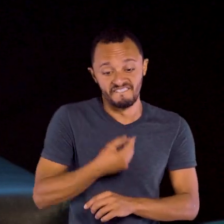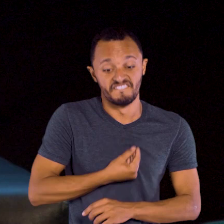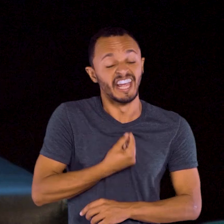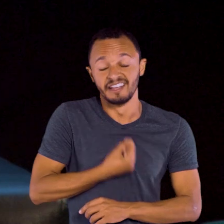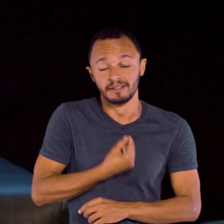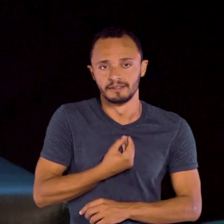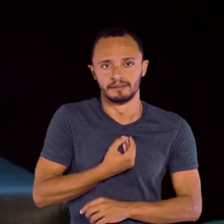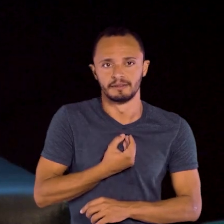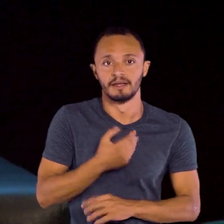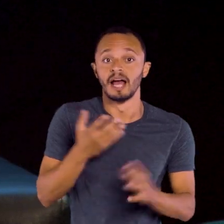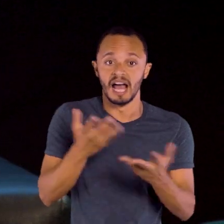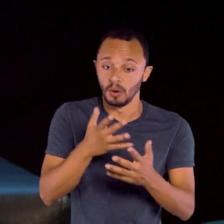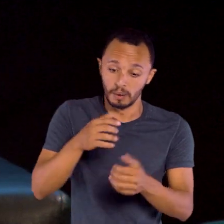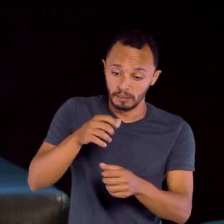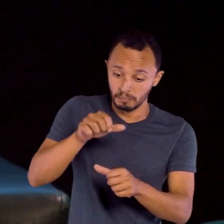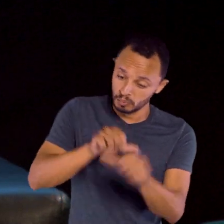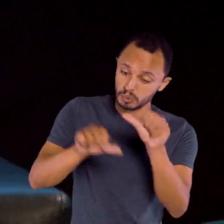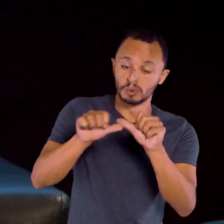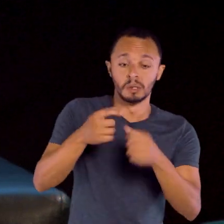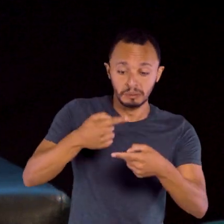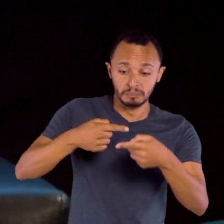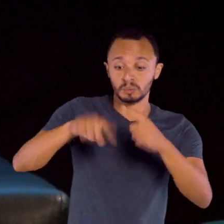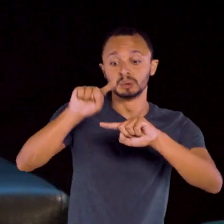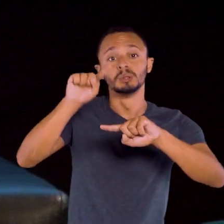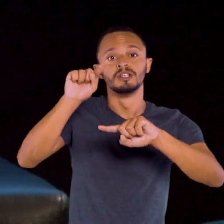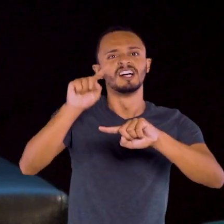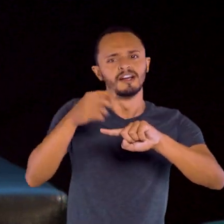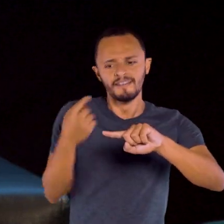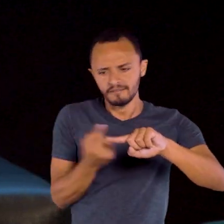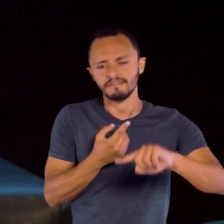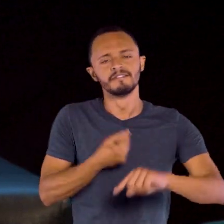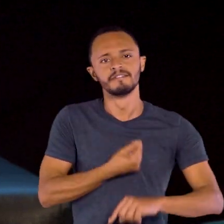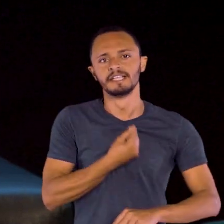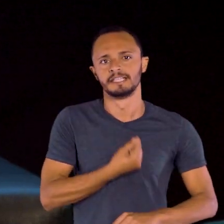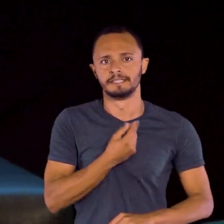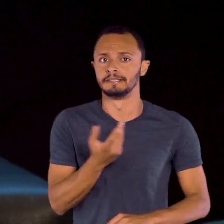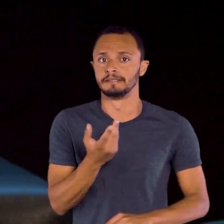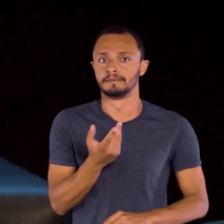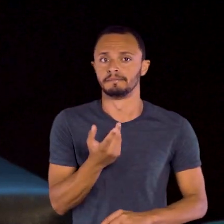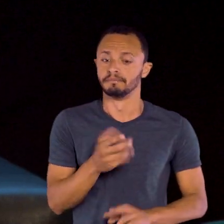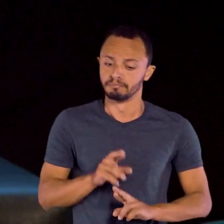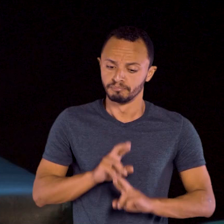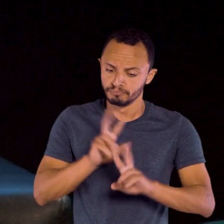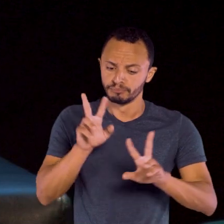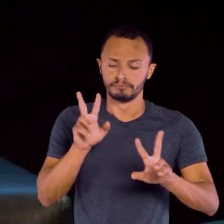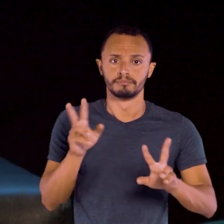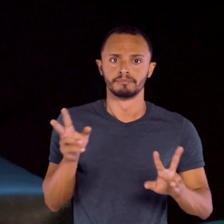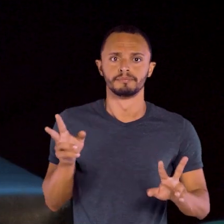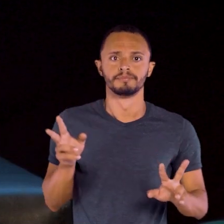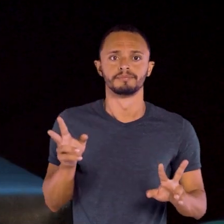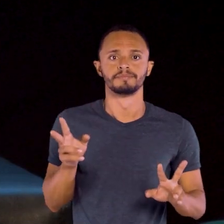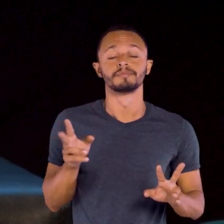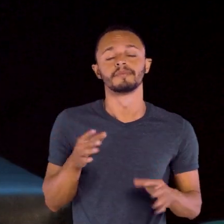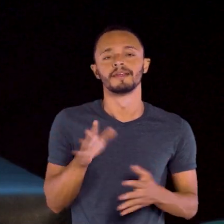é uma saga, né, que vem metade do século XIX até nossos dias, mostra a capa aí, sobre a minha família, que é